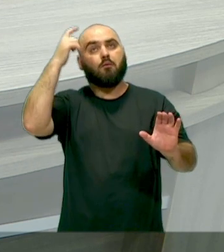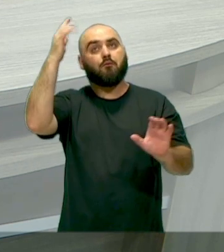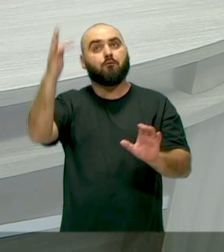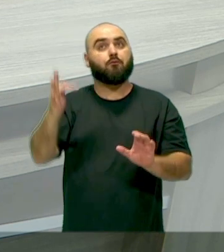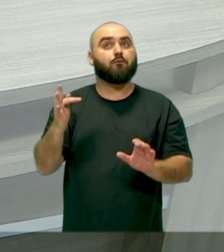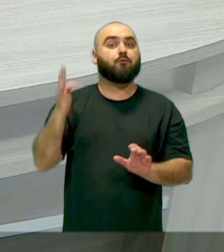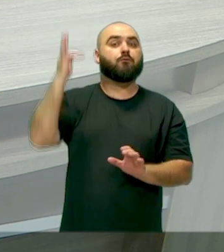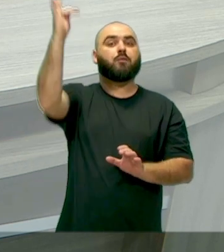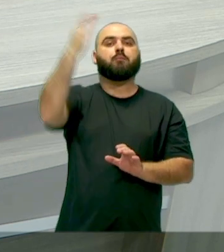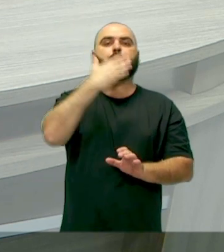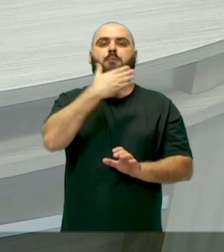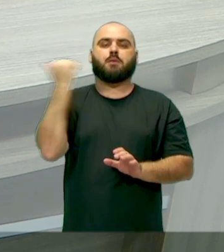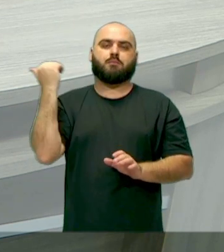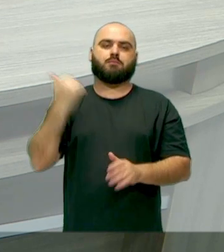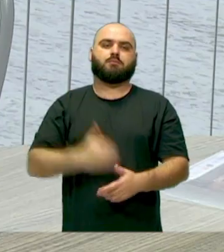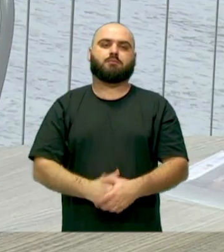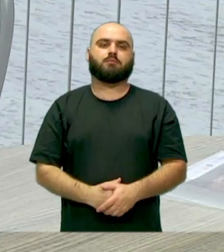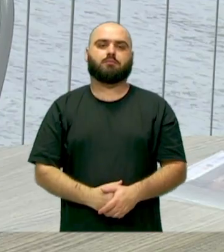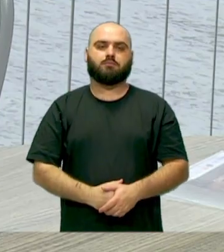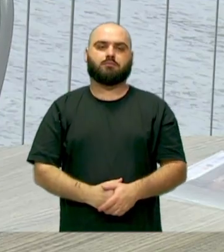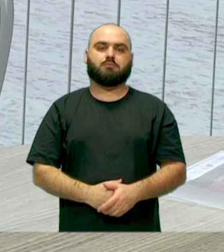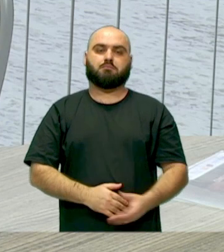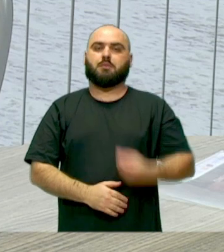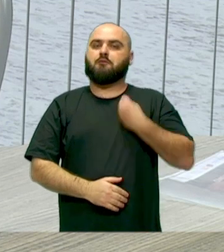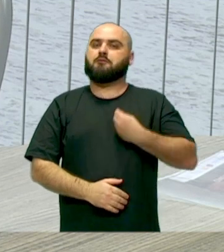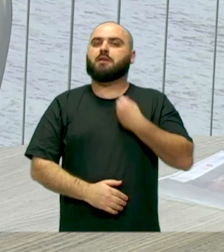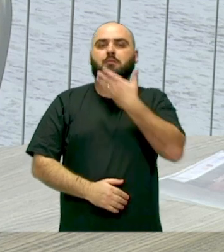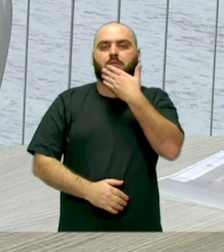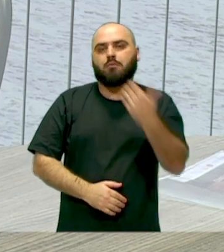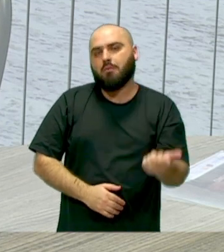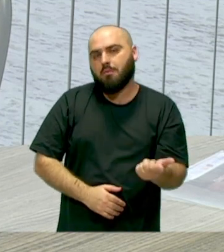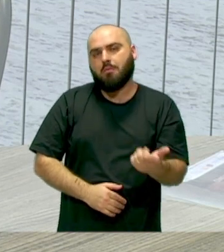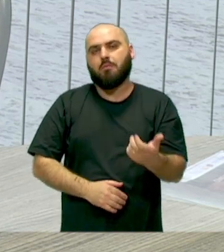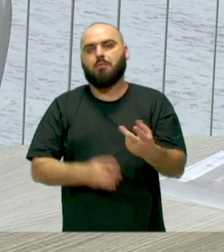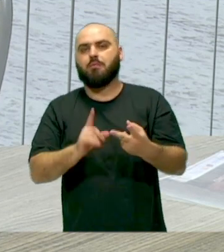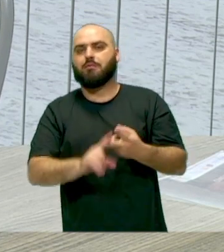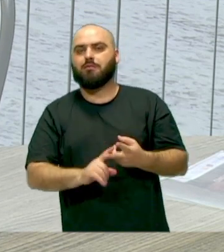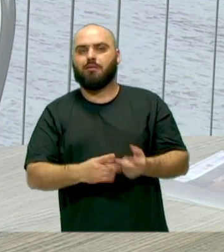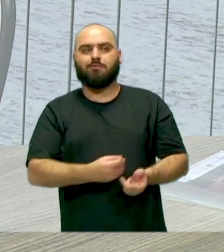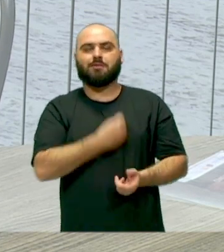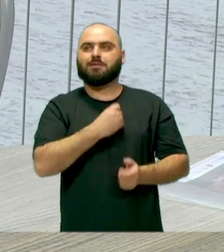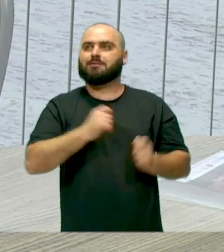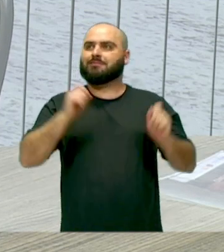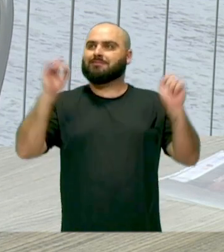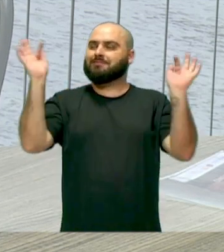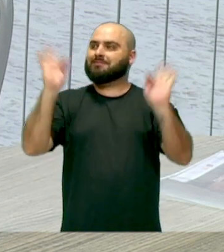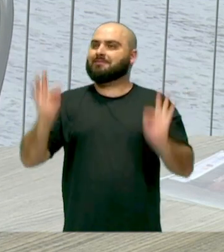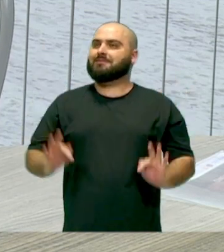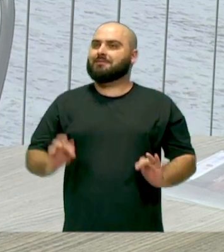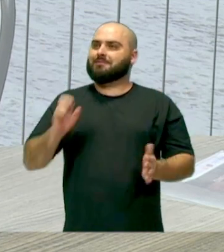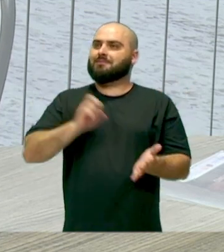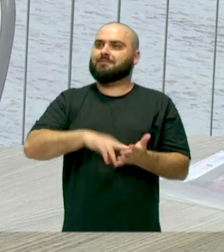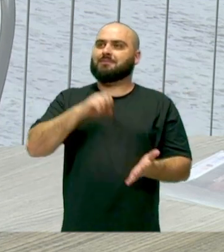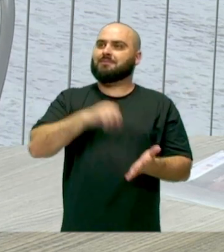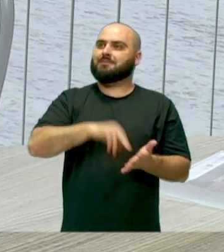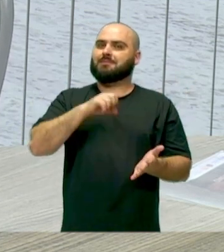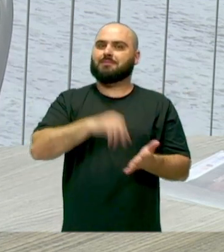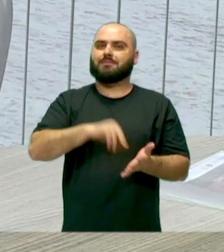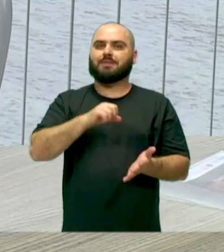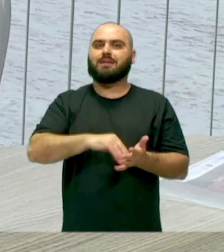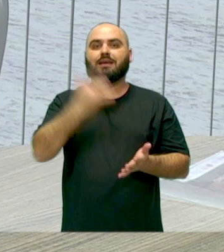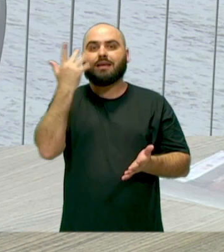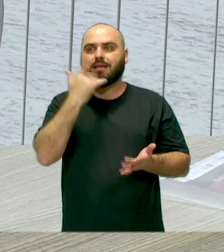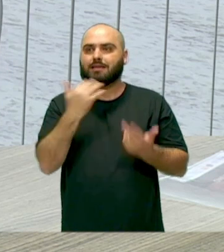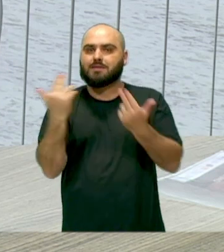num futuro melhor, né? Numa vida melhor, numa vida mais alegre para as nossas crianças, mais